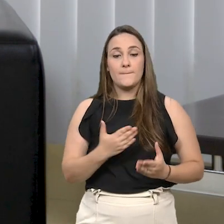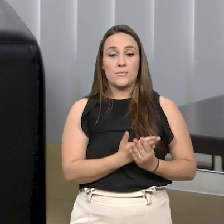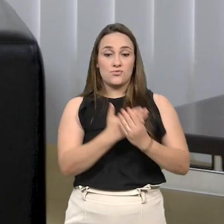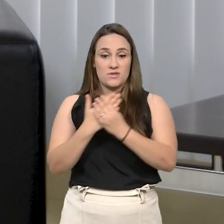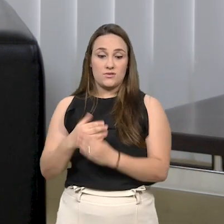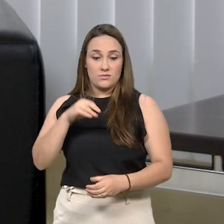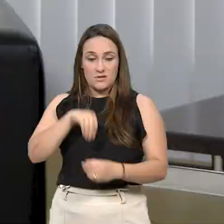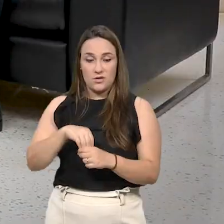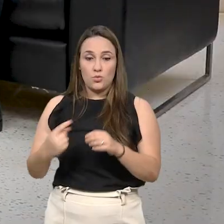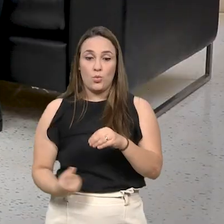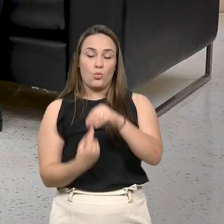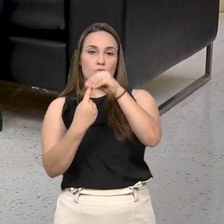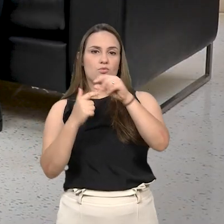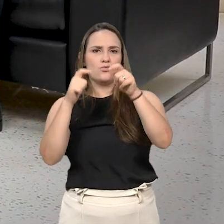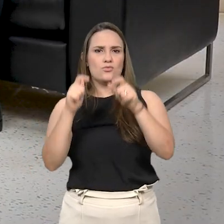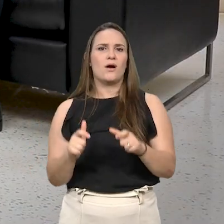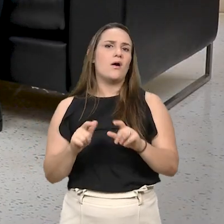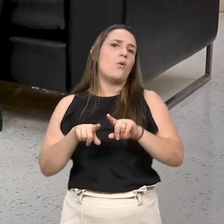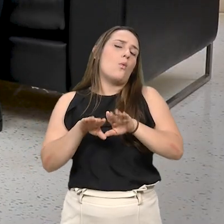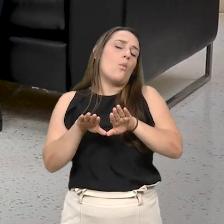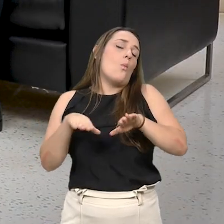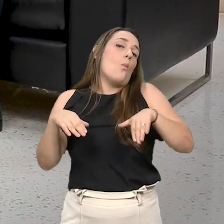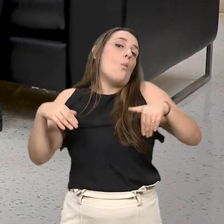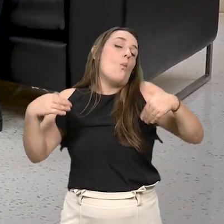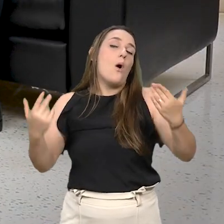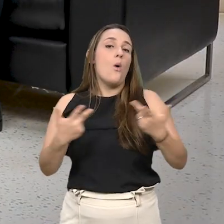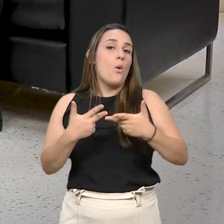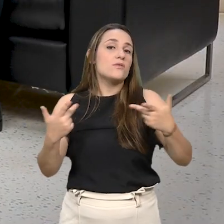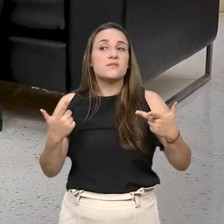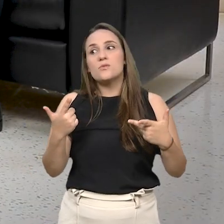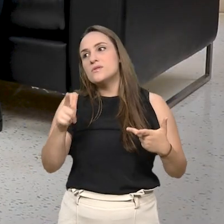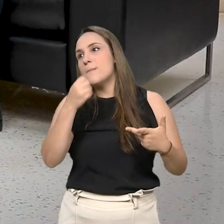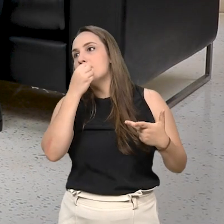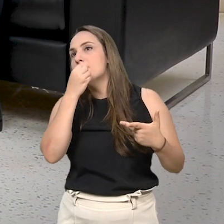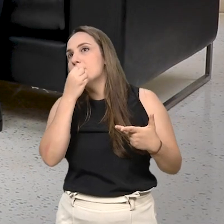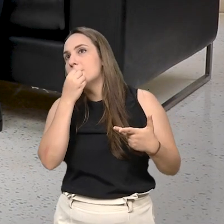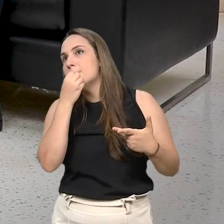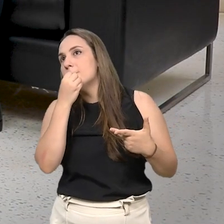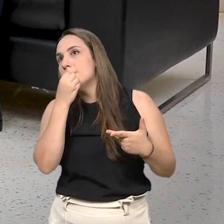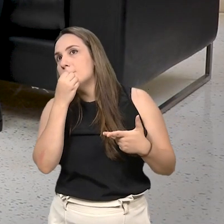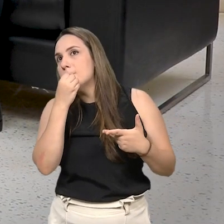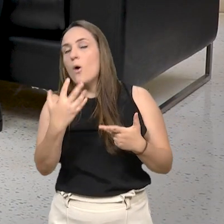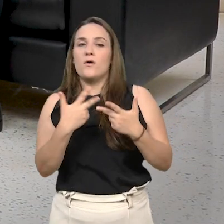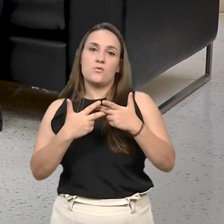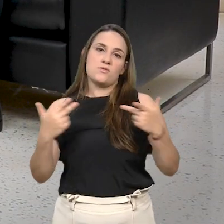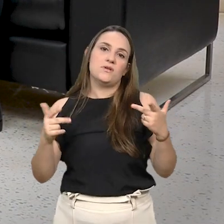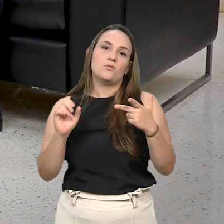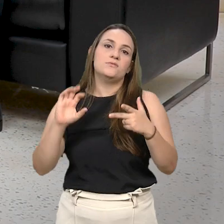centralização do processamento, quais os outros benefícios de centralizar o processamento?